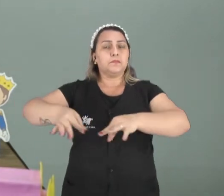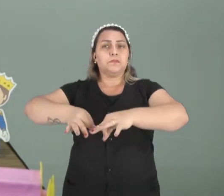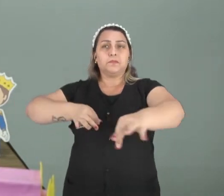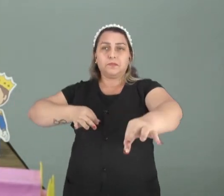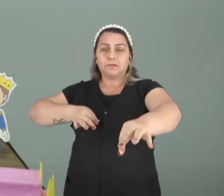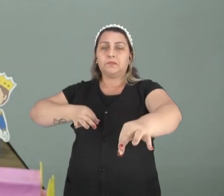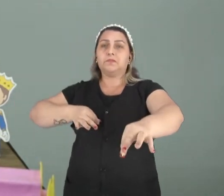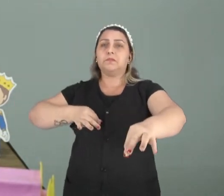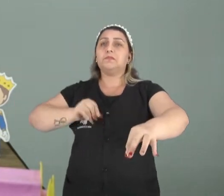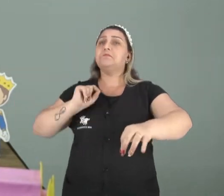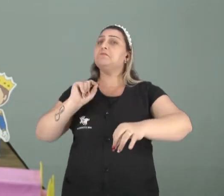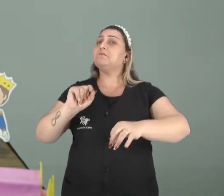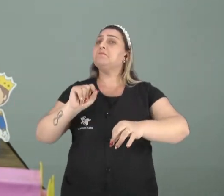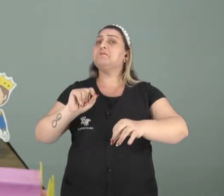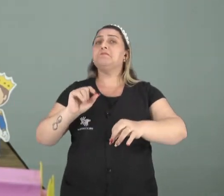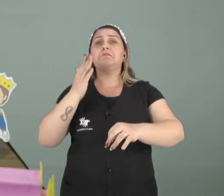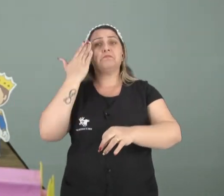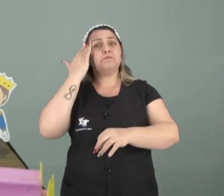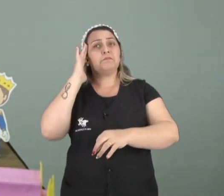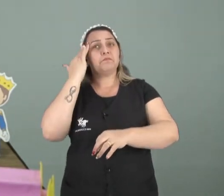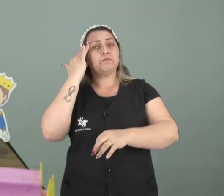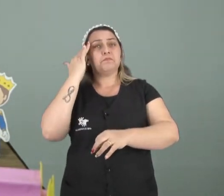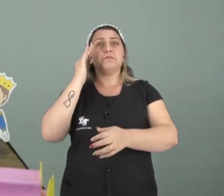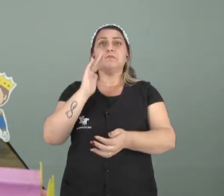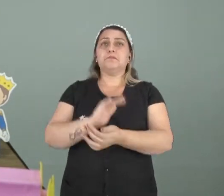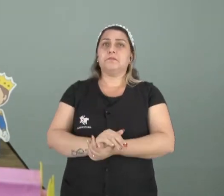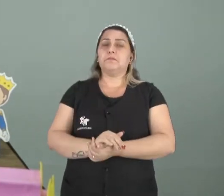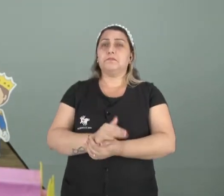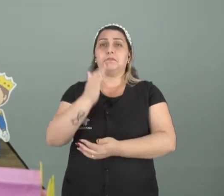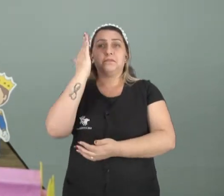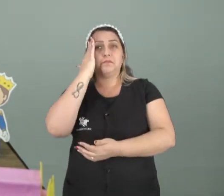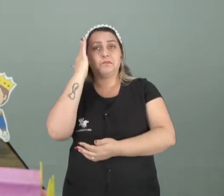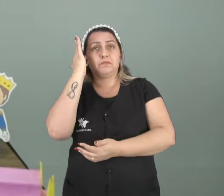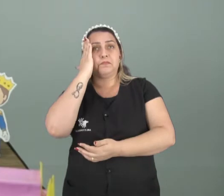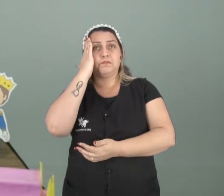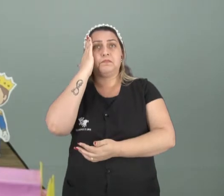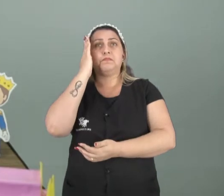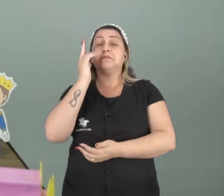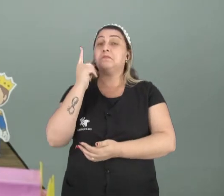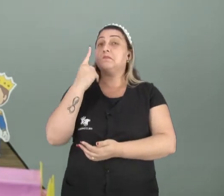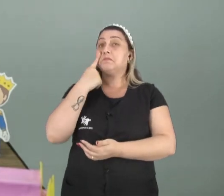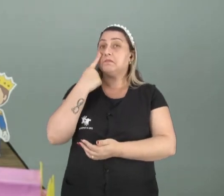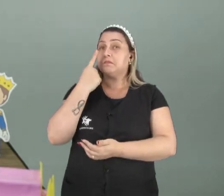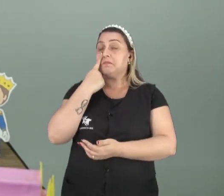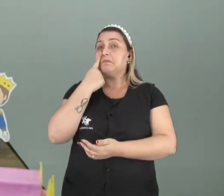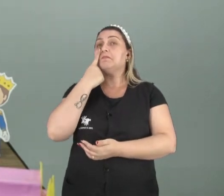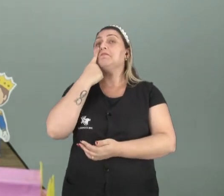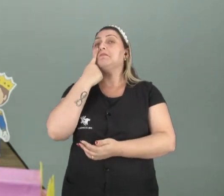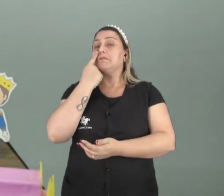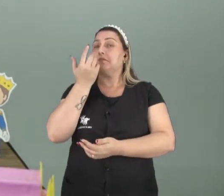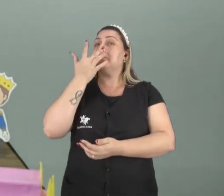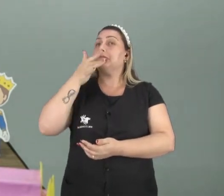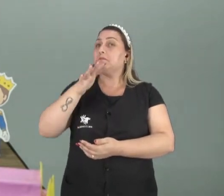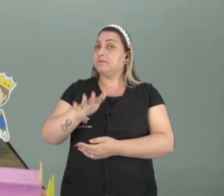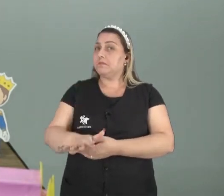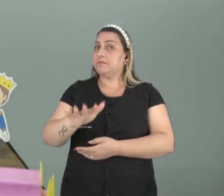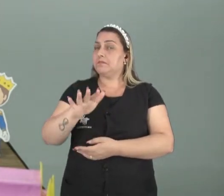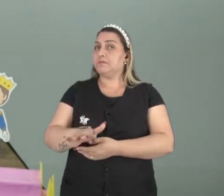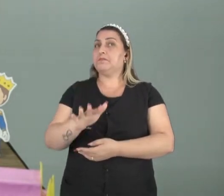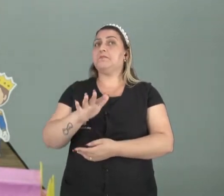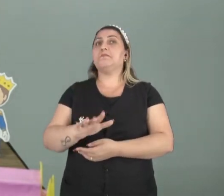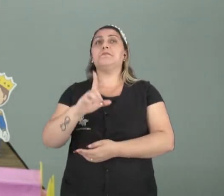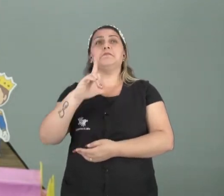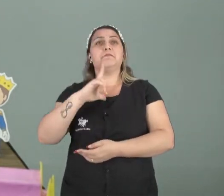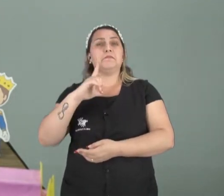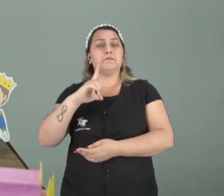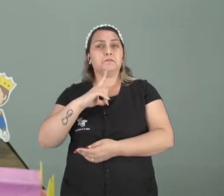futebol, o que nós vamos compreender? Nós vamos compreender que nós vamos ver que a criança vai ter